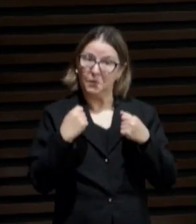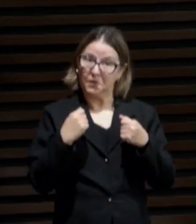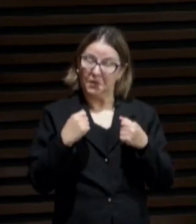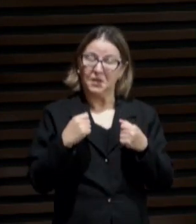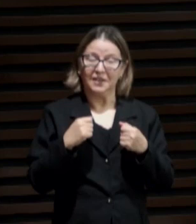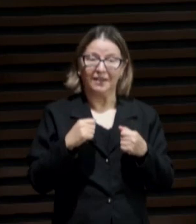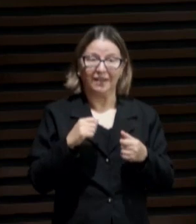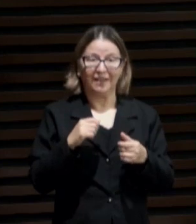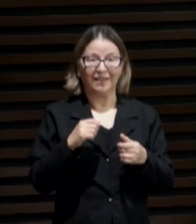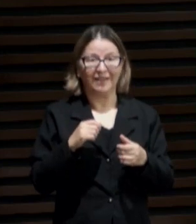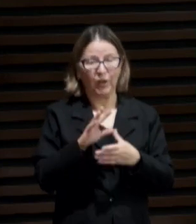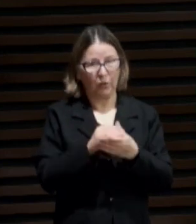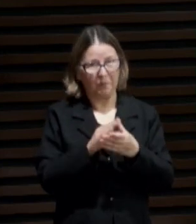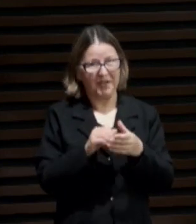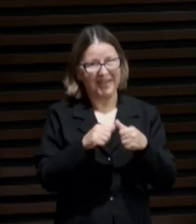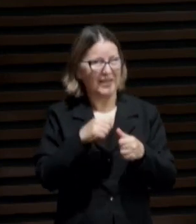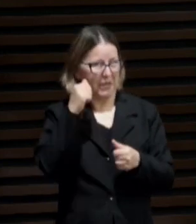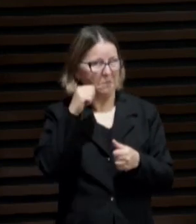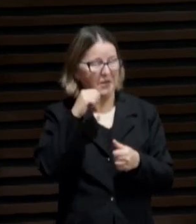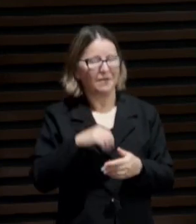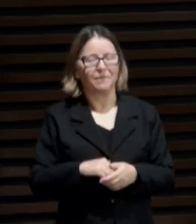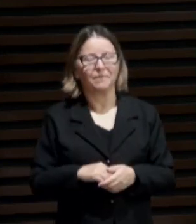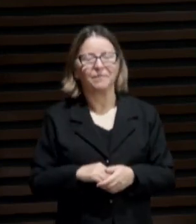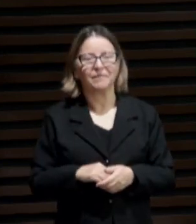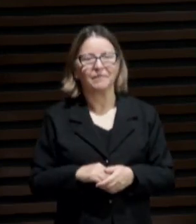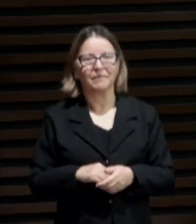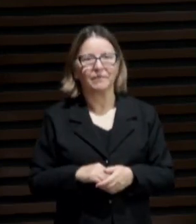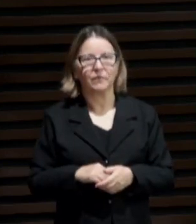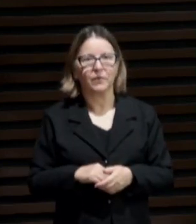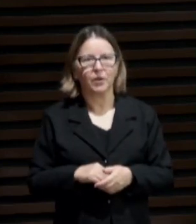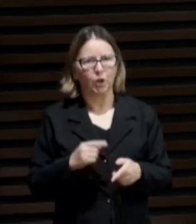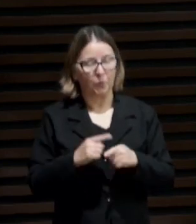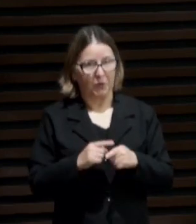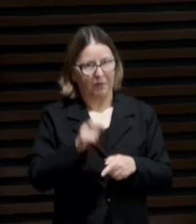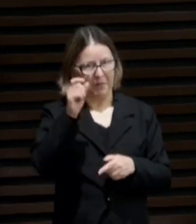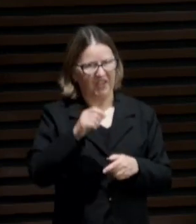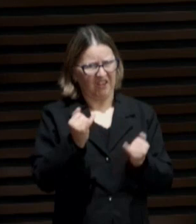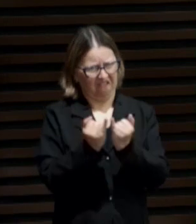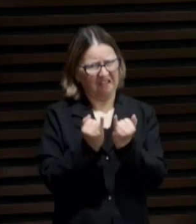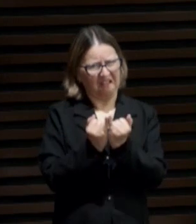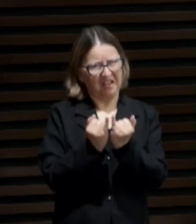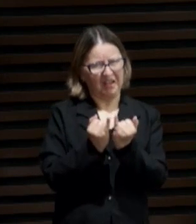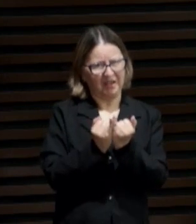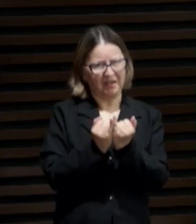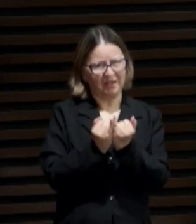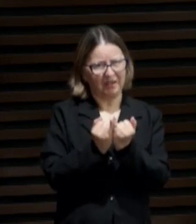Porque o maldizente, o fofoqueiro, ele vai somatizar, não tem jeito, vai ficar